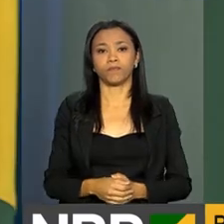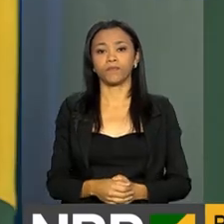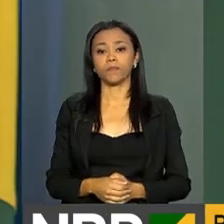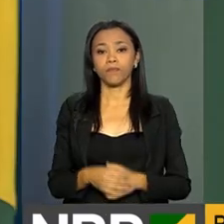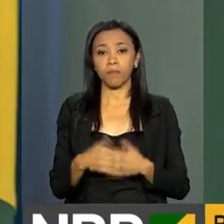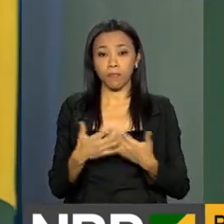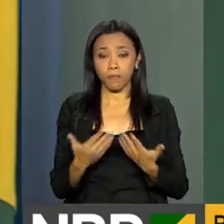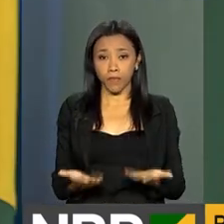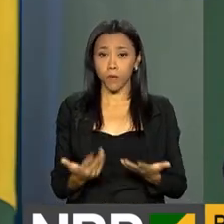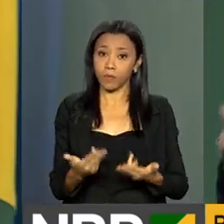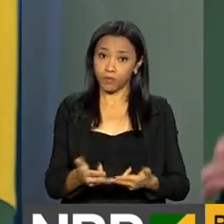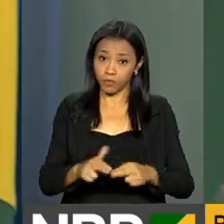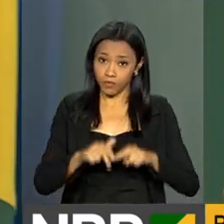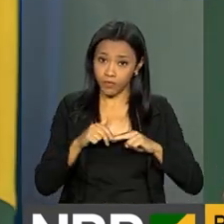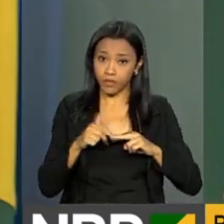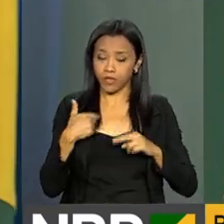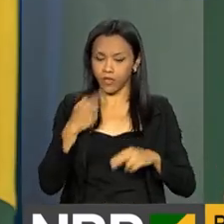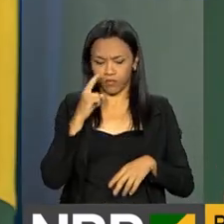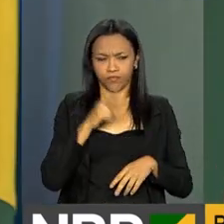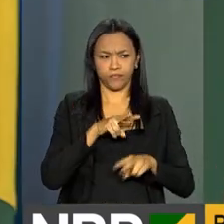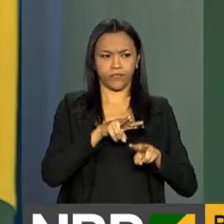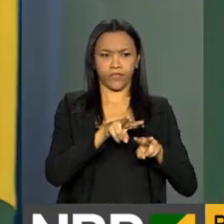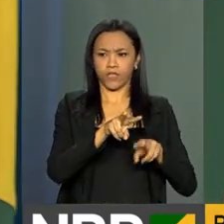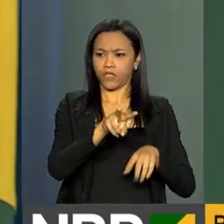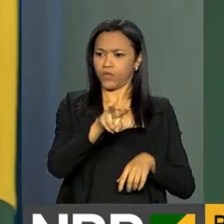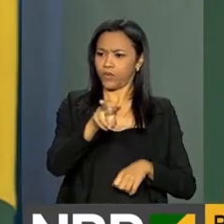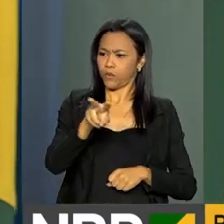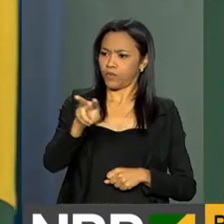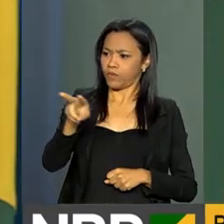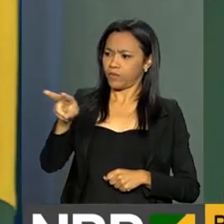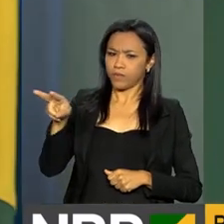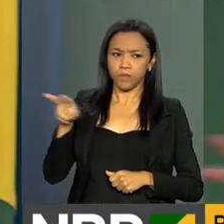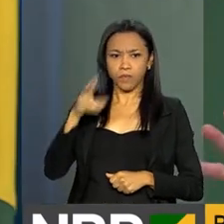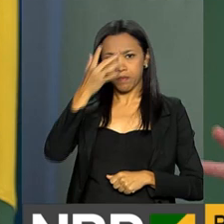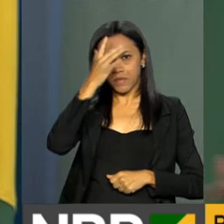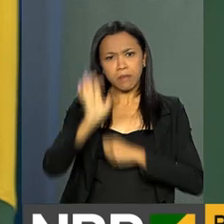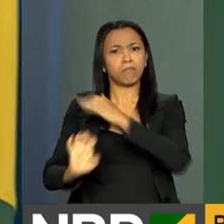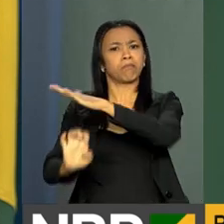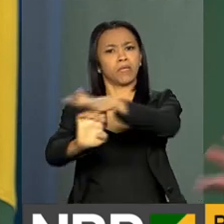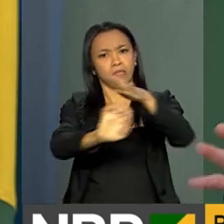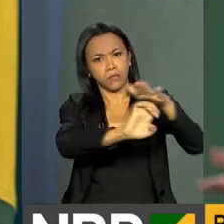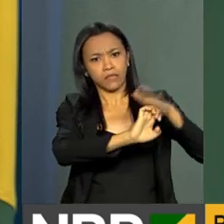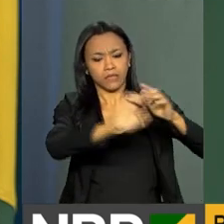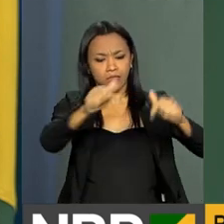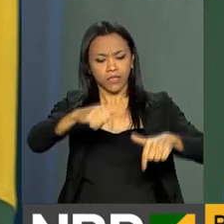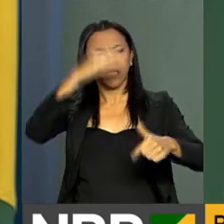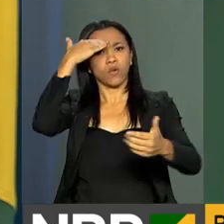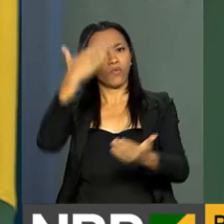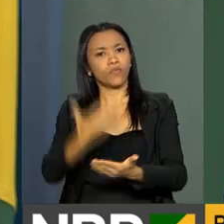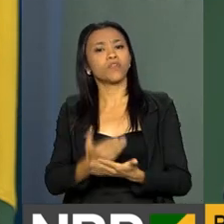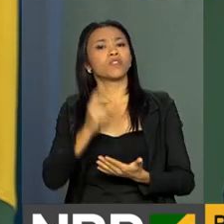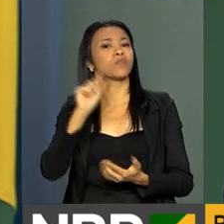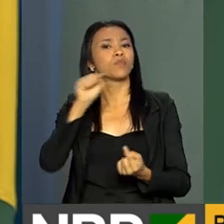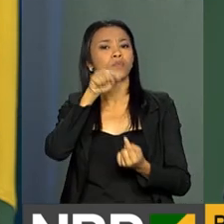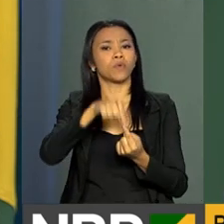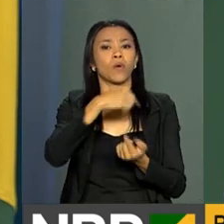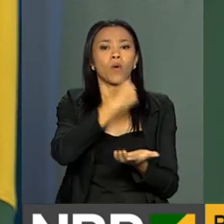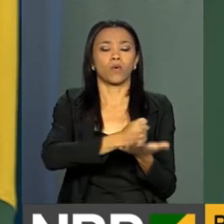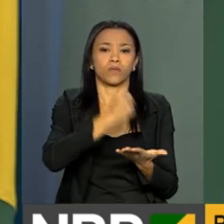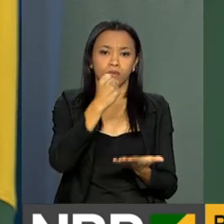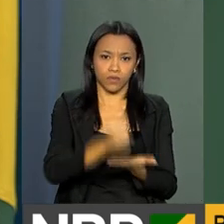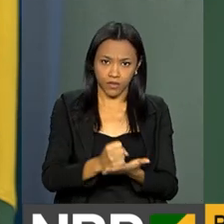Então, por isso que eu vejo aqui, não é? Empresários confiantes para contratar